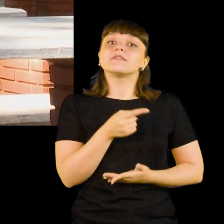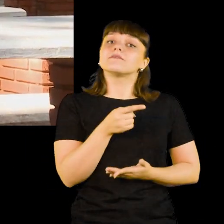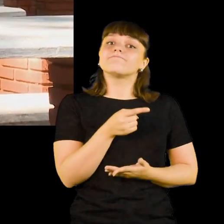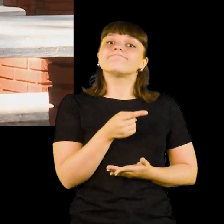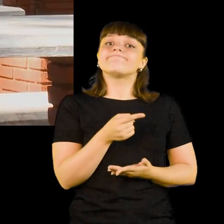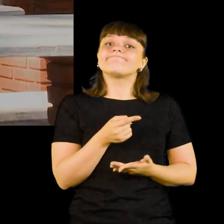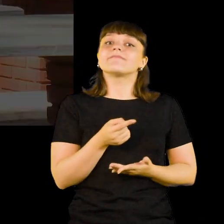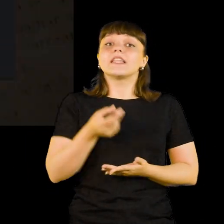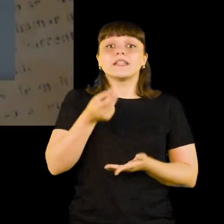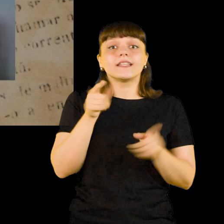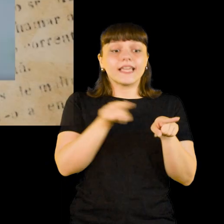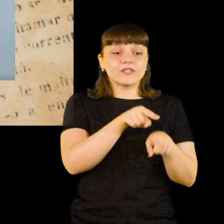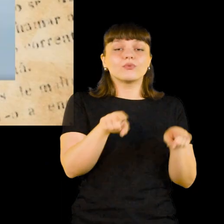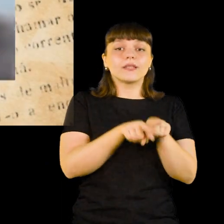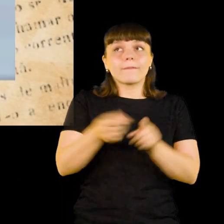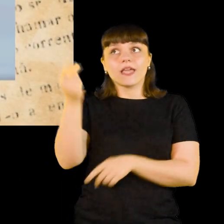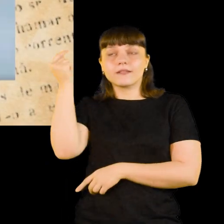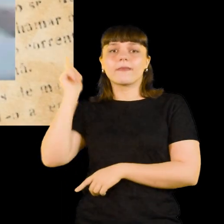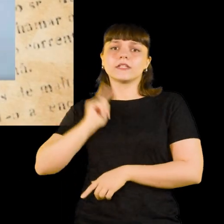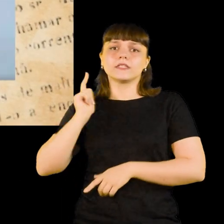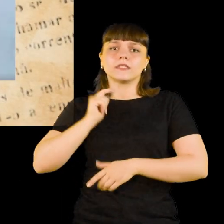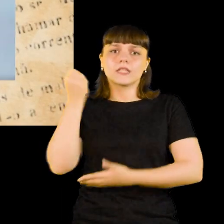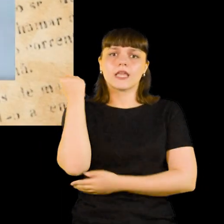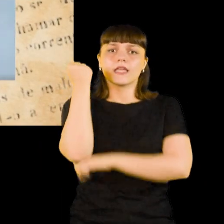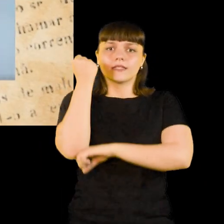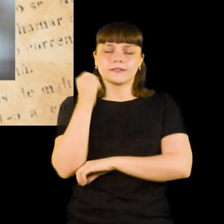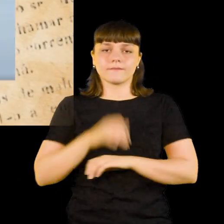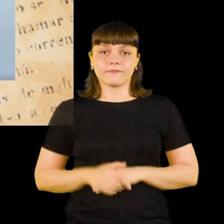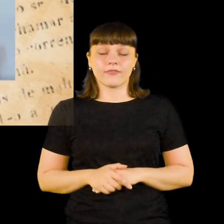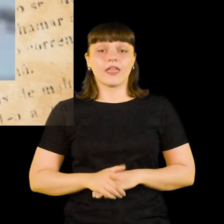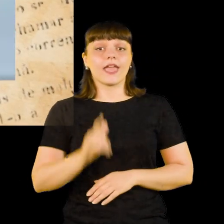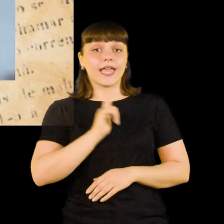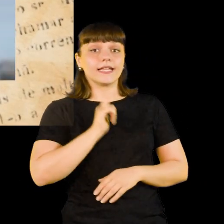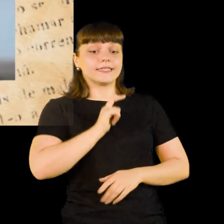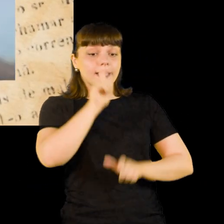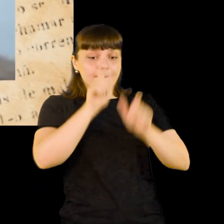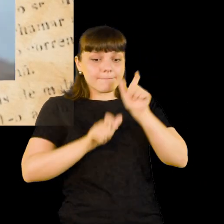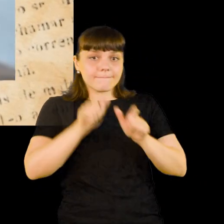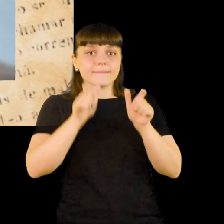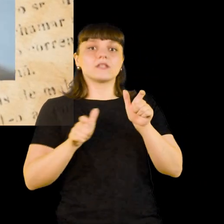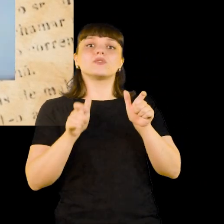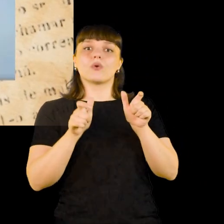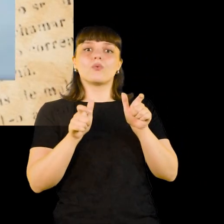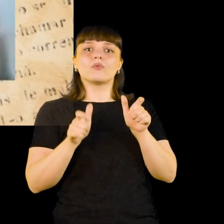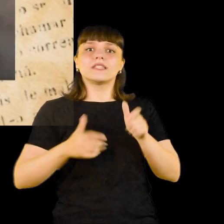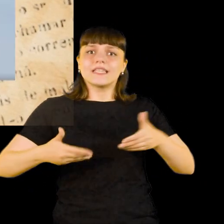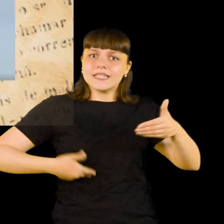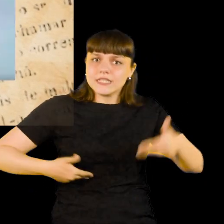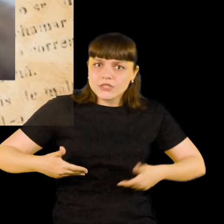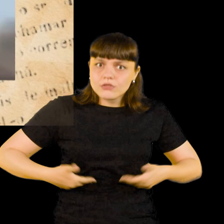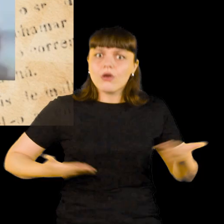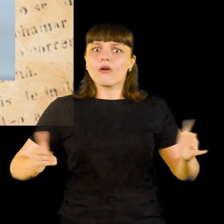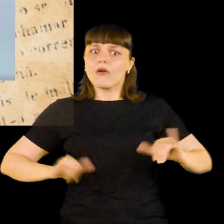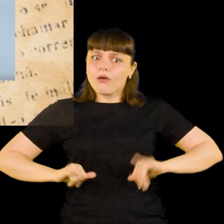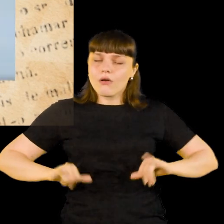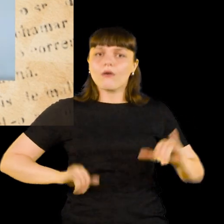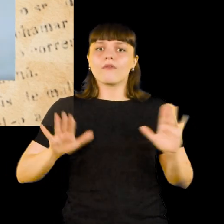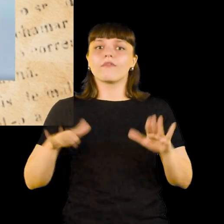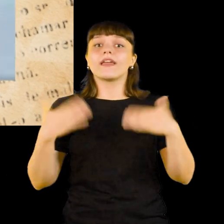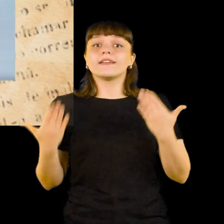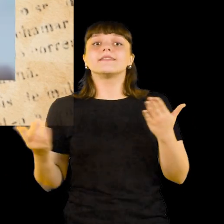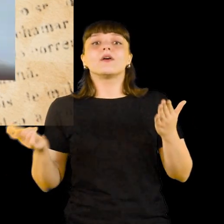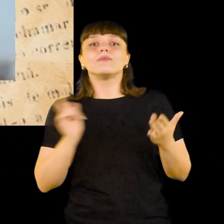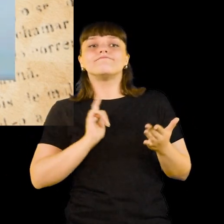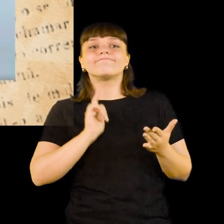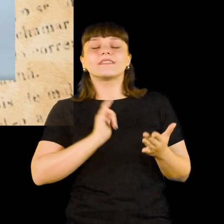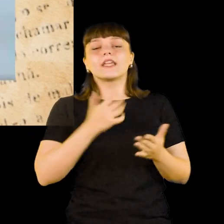também houve resistência. Existem também as pessoas que estão sendo atingidas por essas estruturas, e que vão criar modos de barrar,